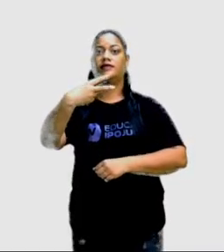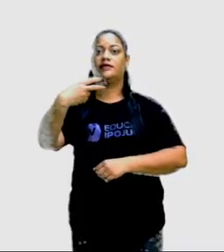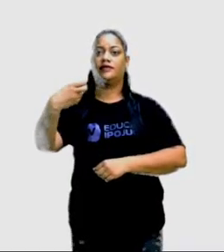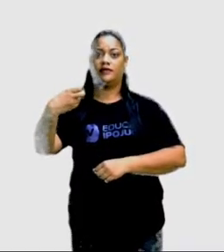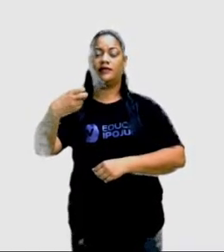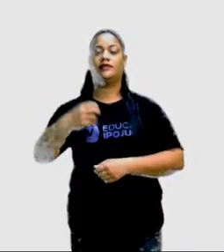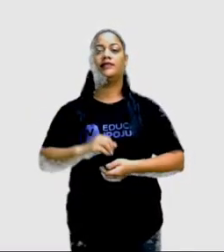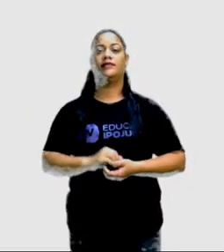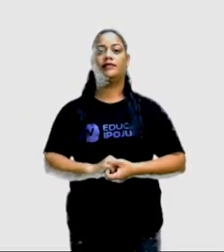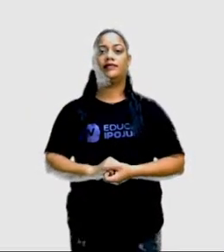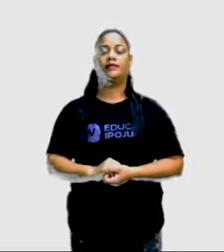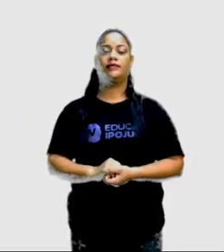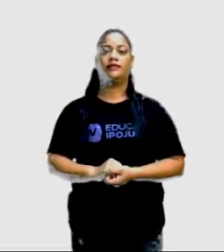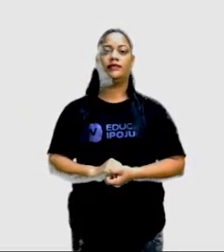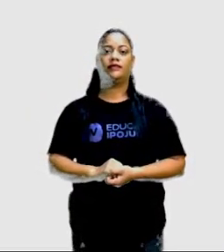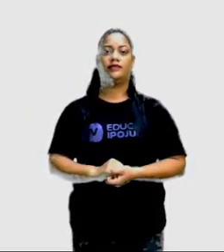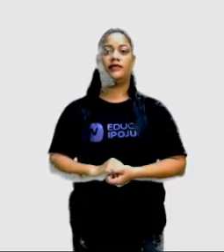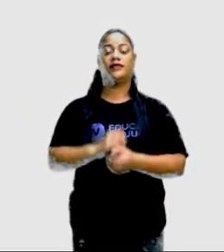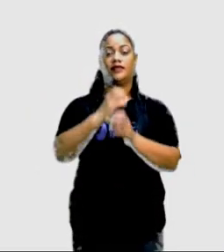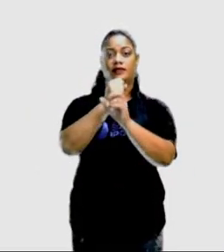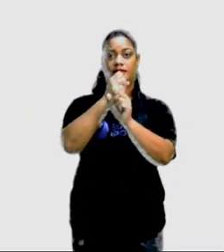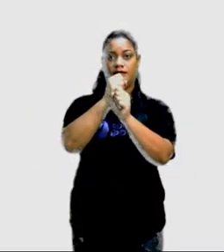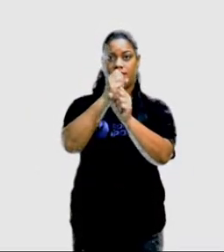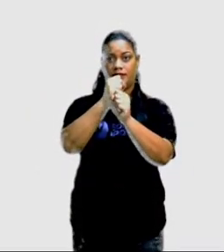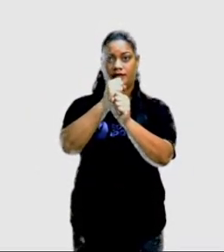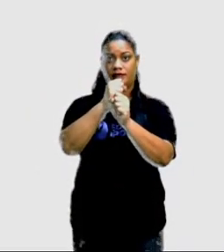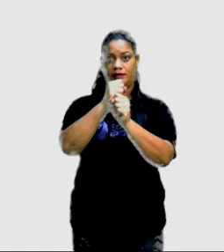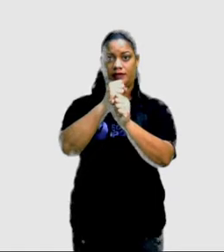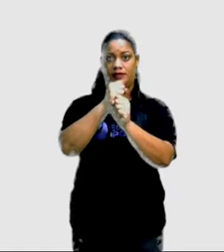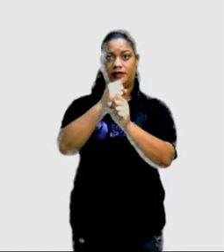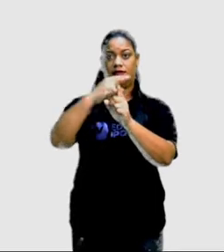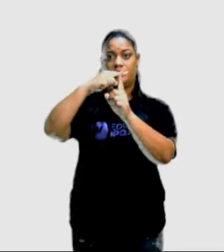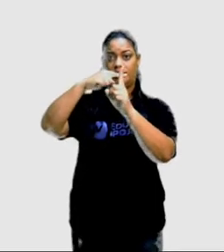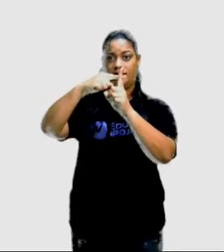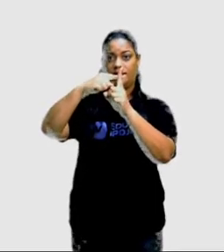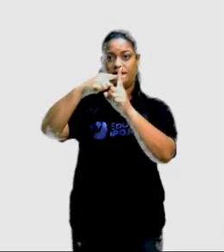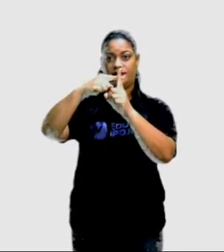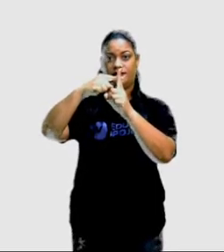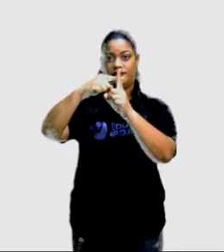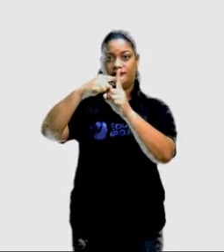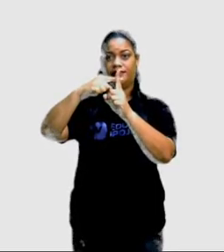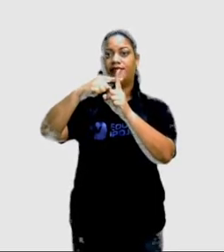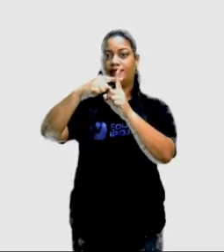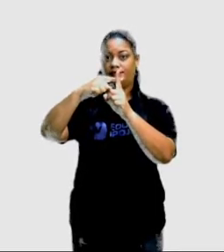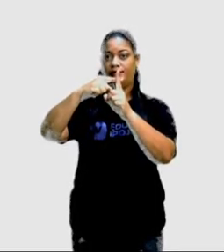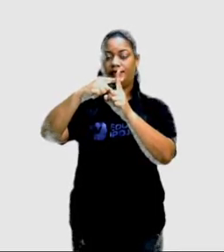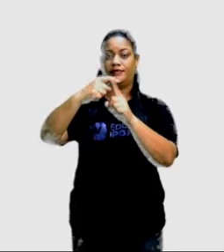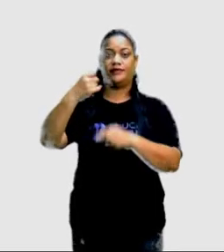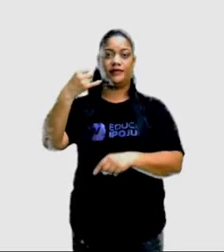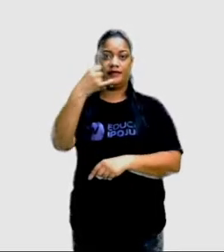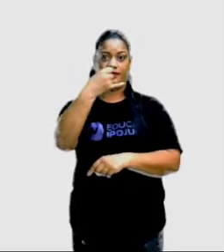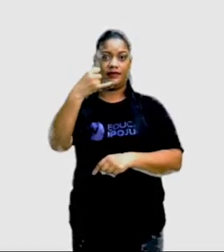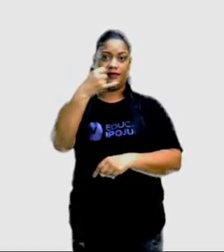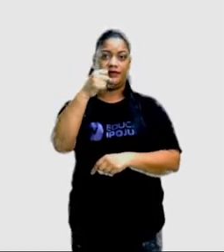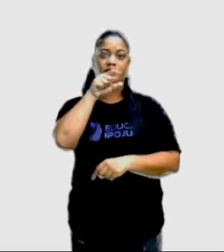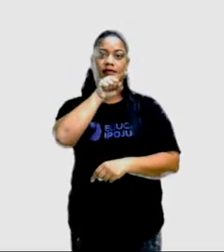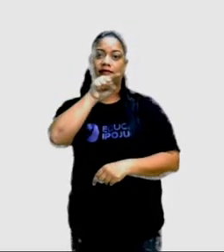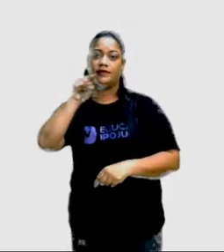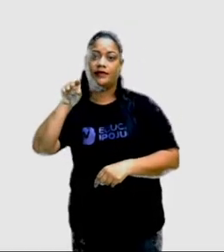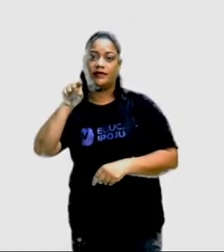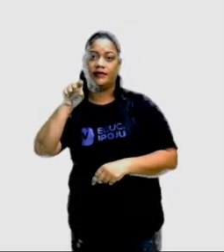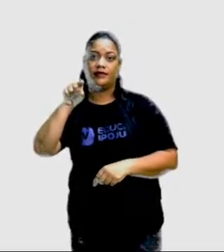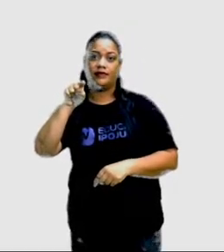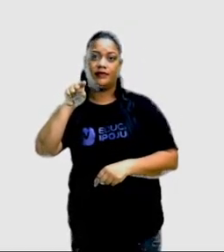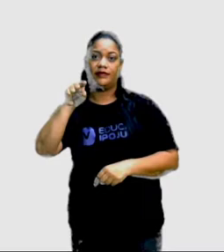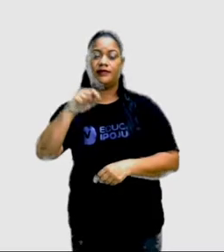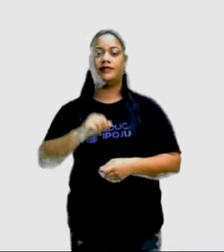mais. Lembre que a adição é a cruz, a subtração é o tracinho